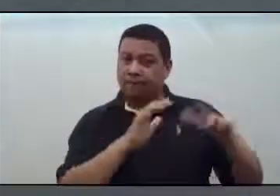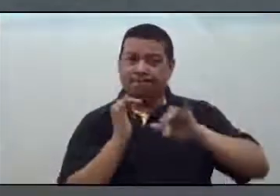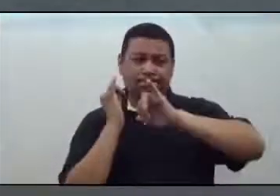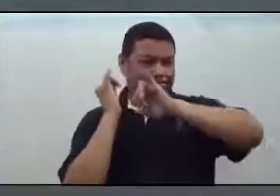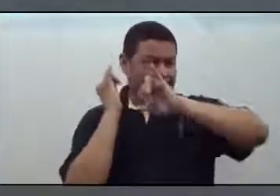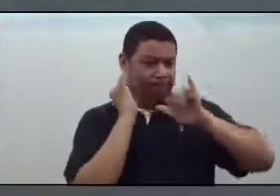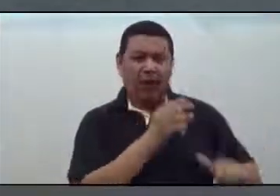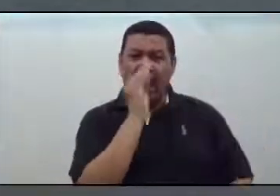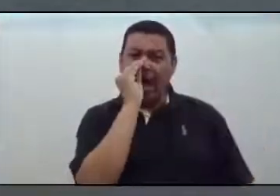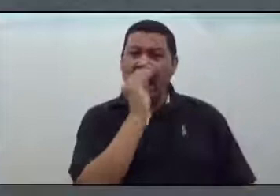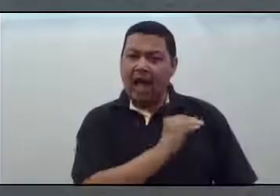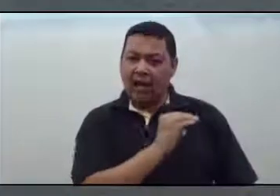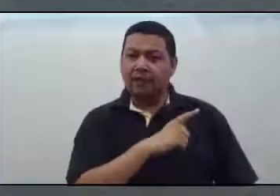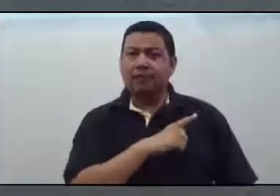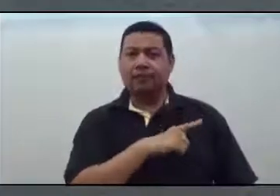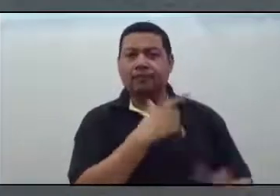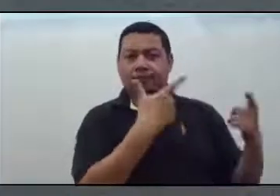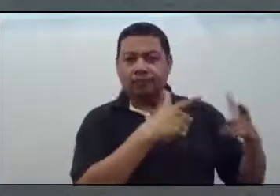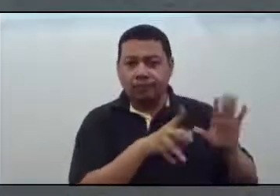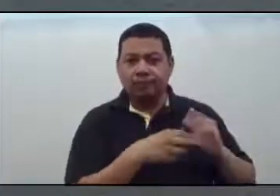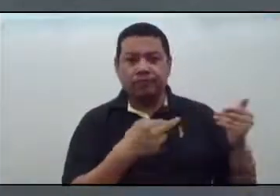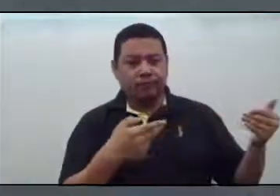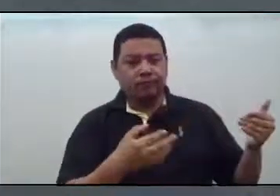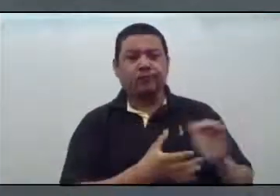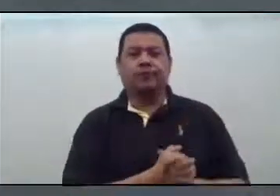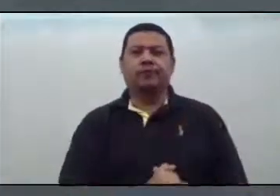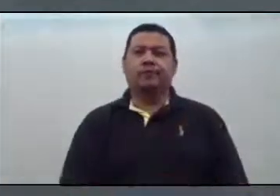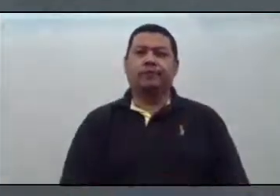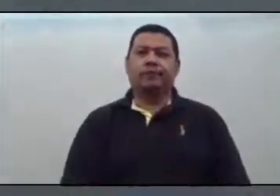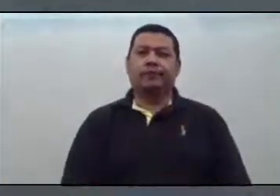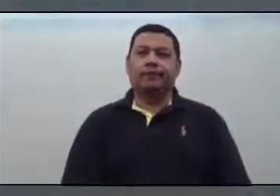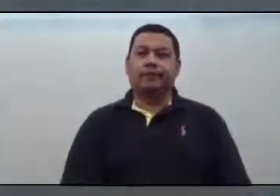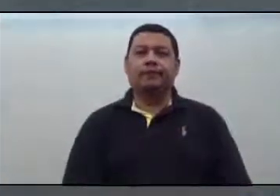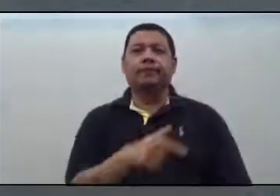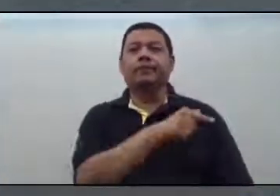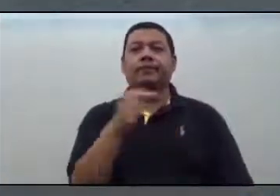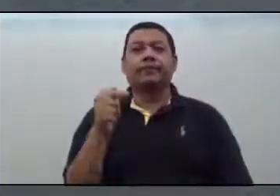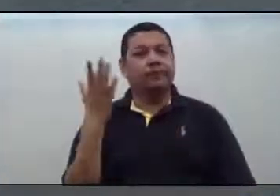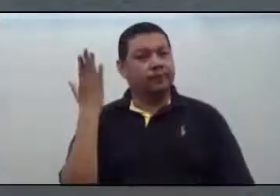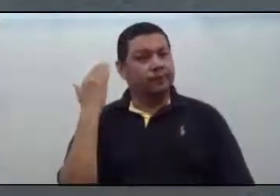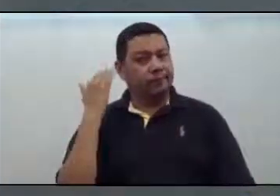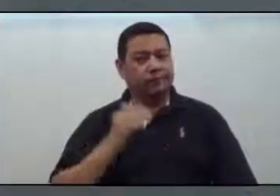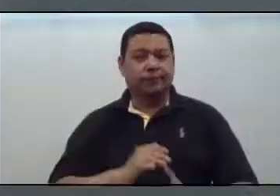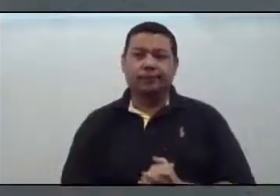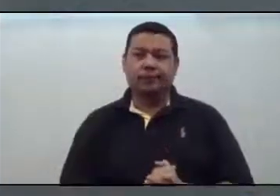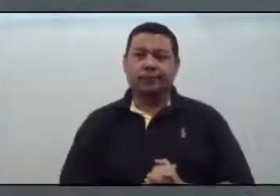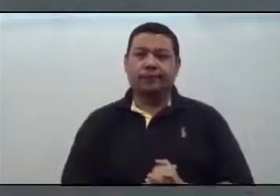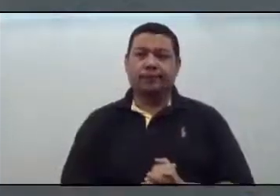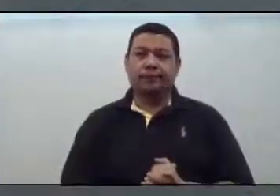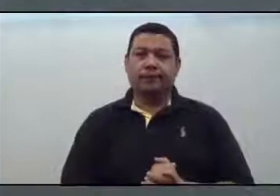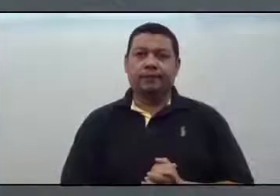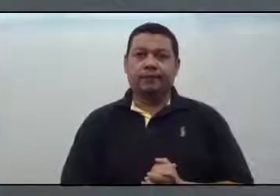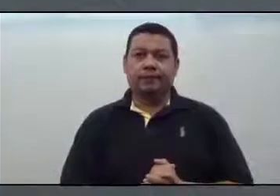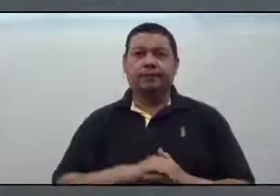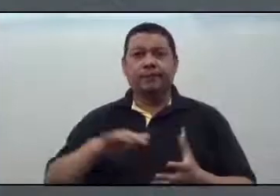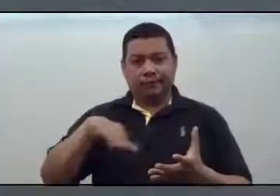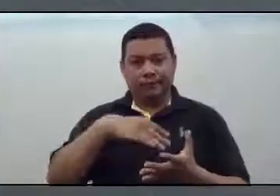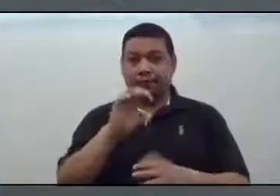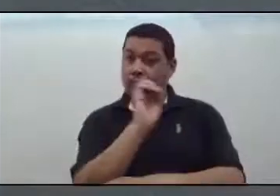que se encontrava uma localidade. Na semana passada, a Secretaria de